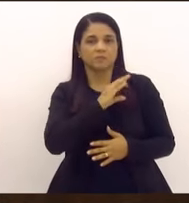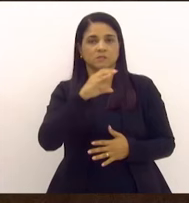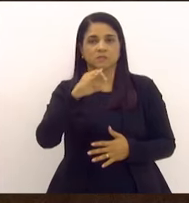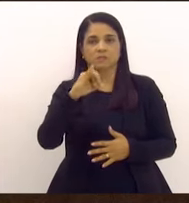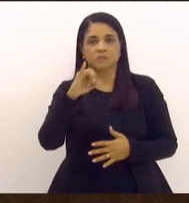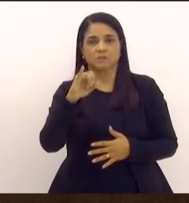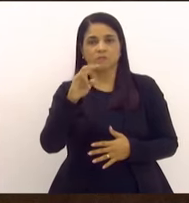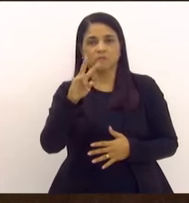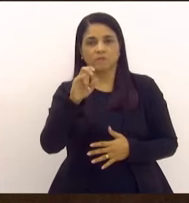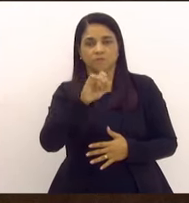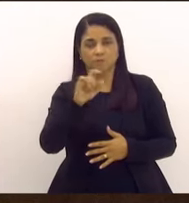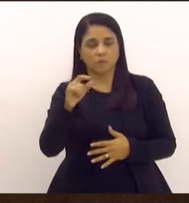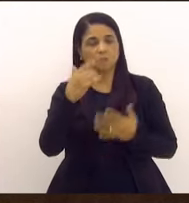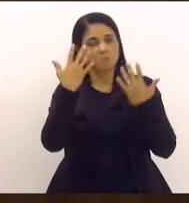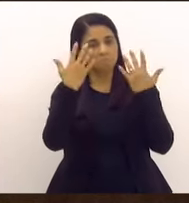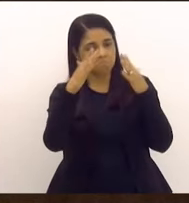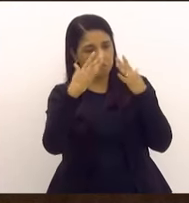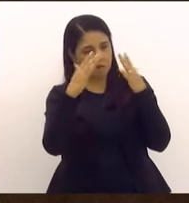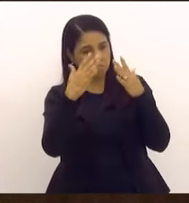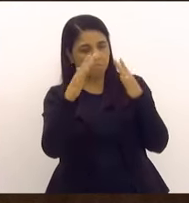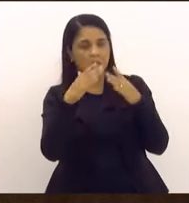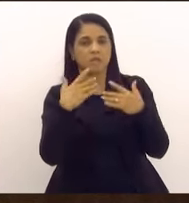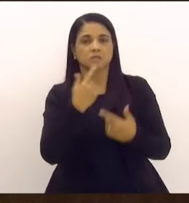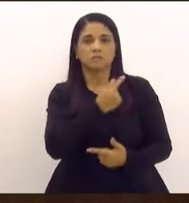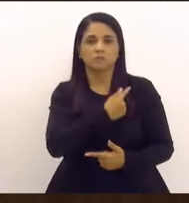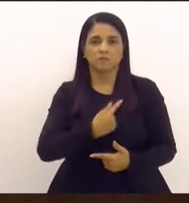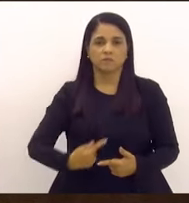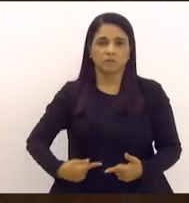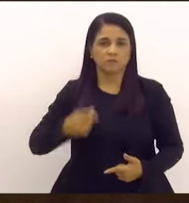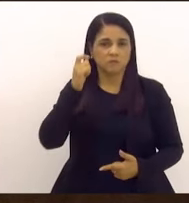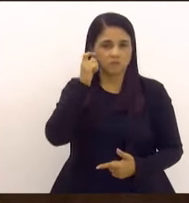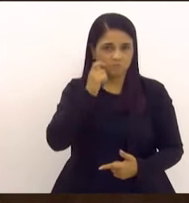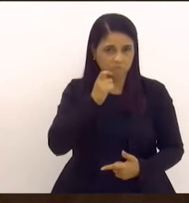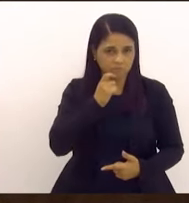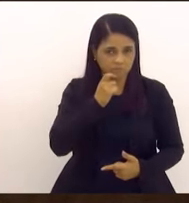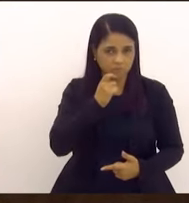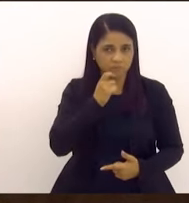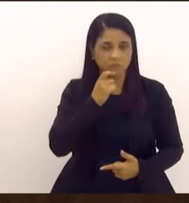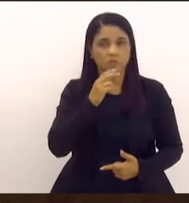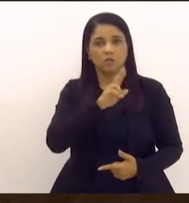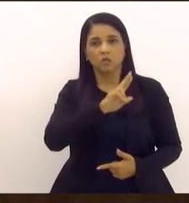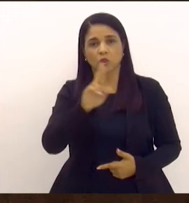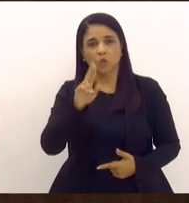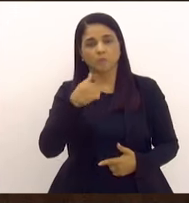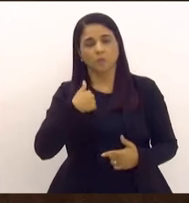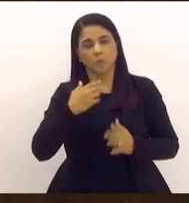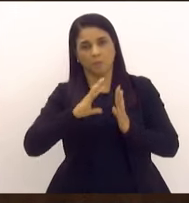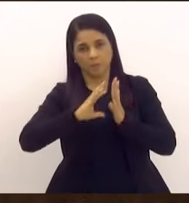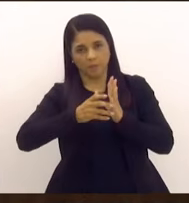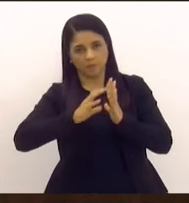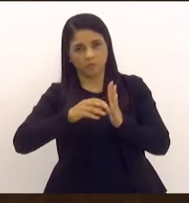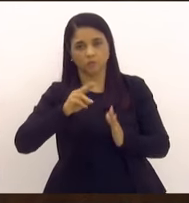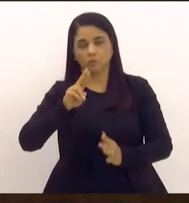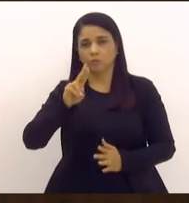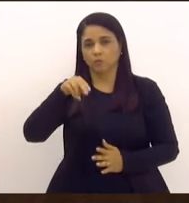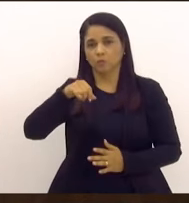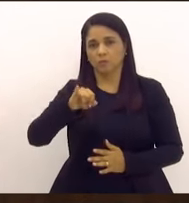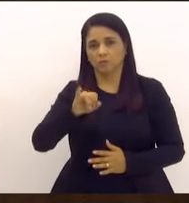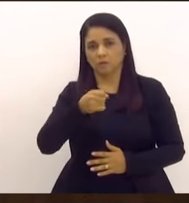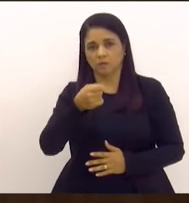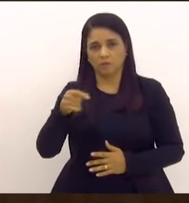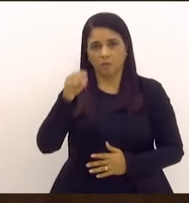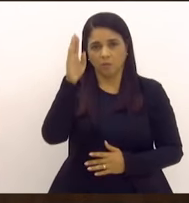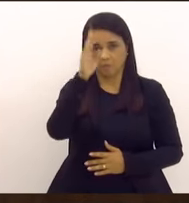de deixar os meus parabéns ao governador Cláudio Castro, em nome do meu partido, União Brasil,